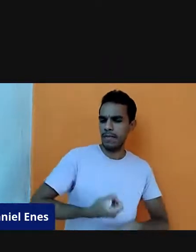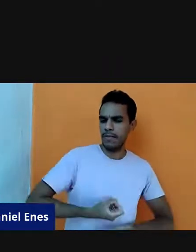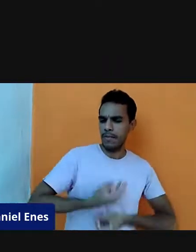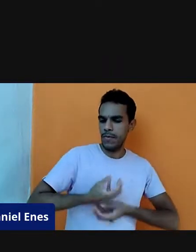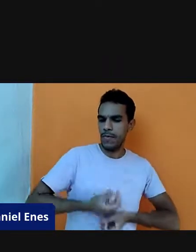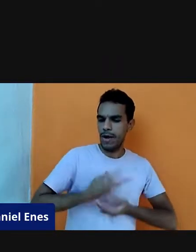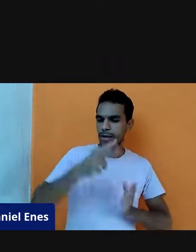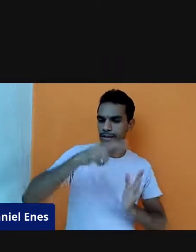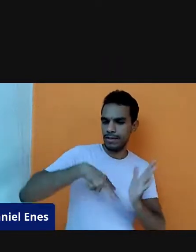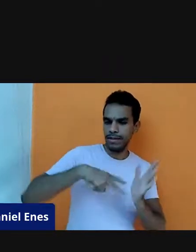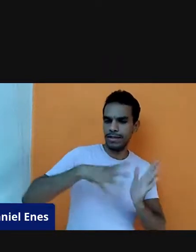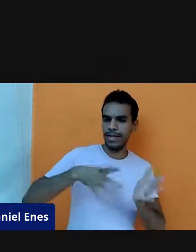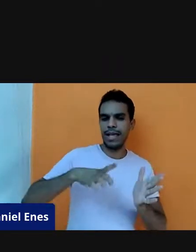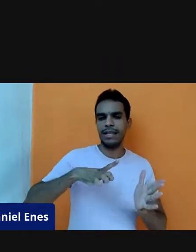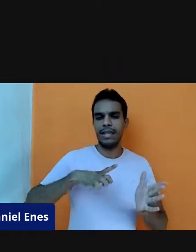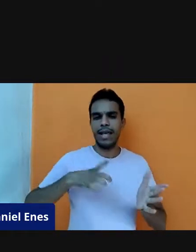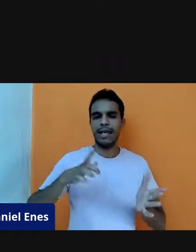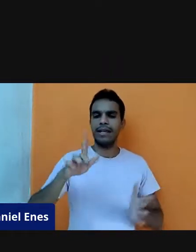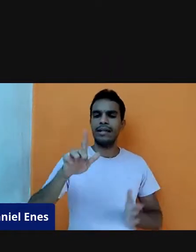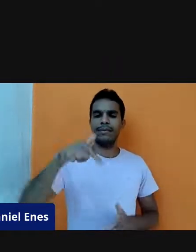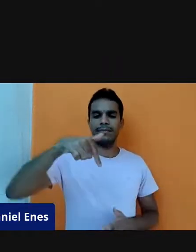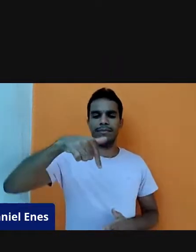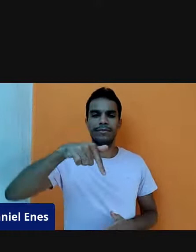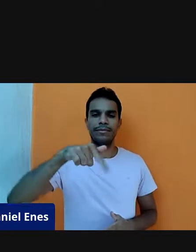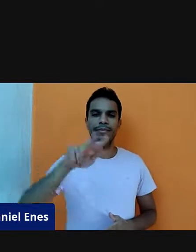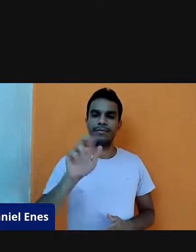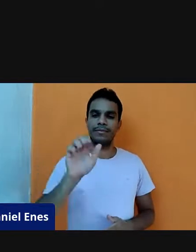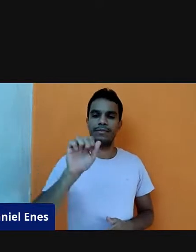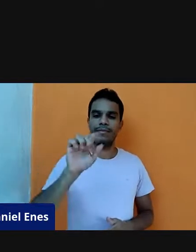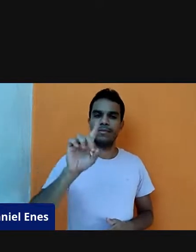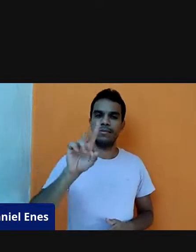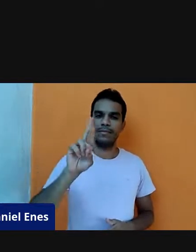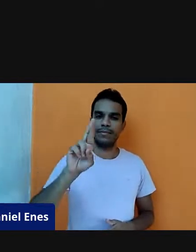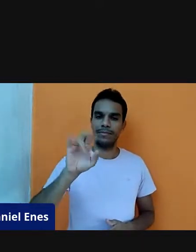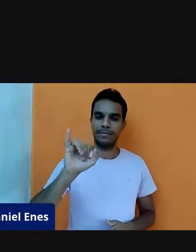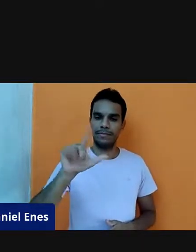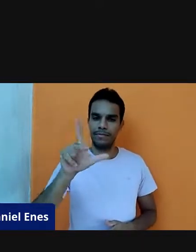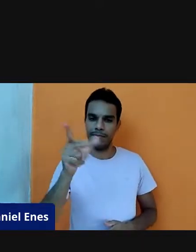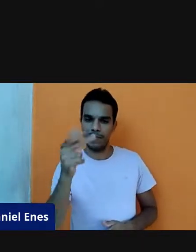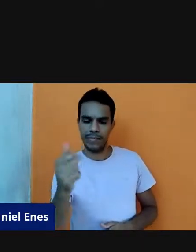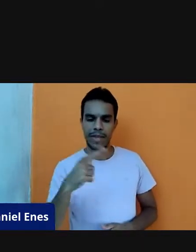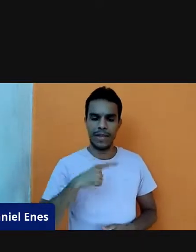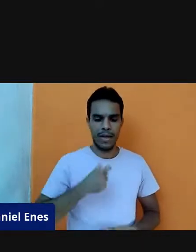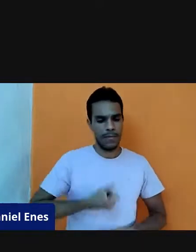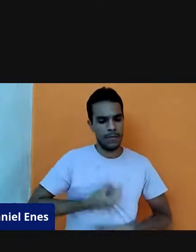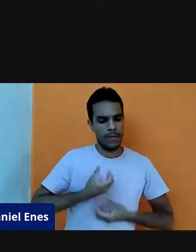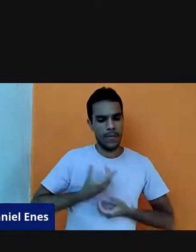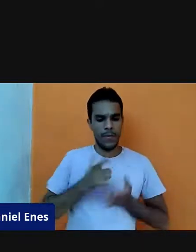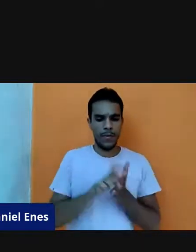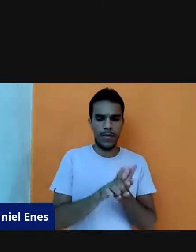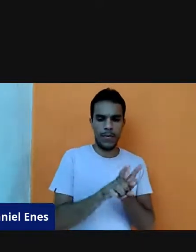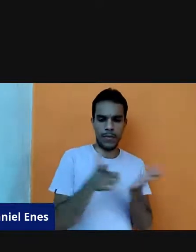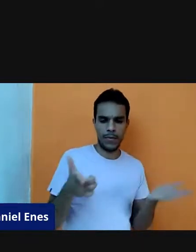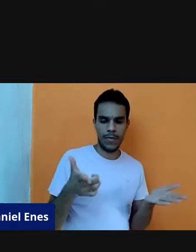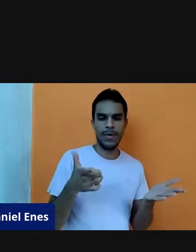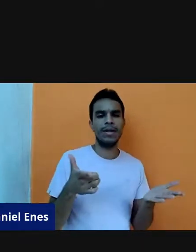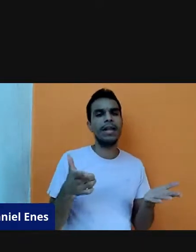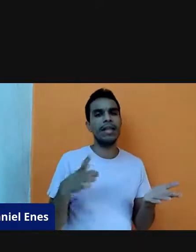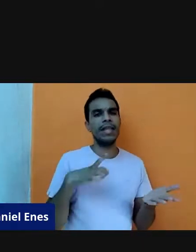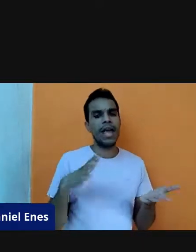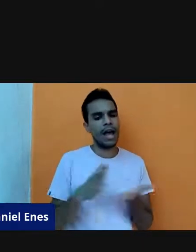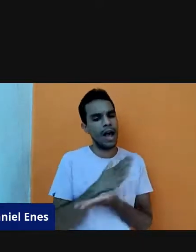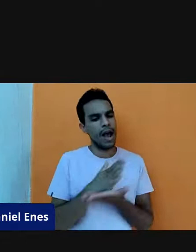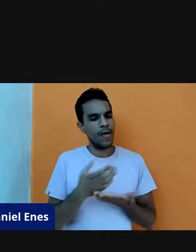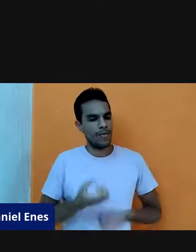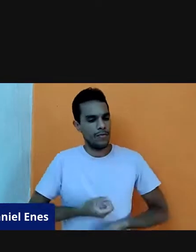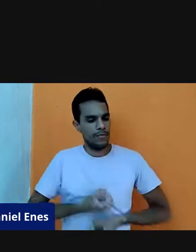tem quadrilha, tem poema do jornal, poema de jornal. Né? Vai ter alguns poemas